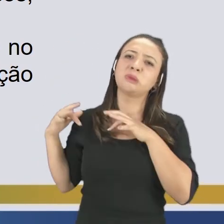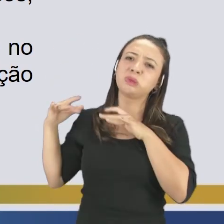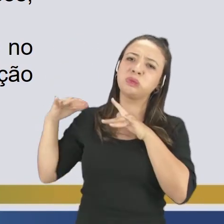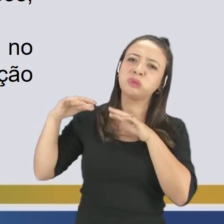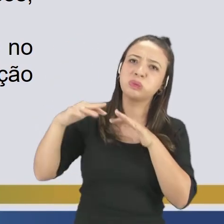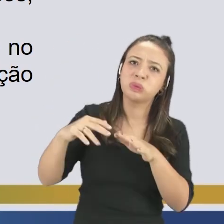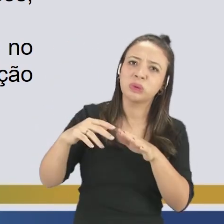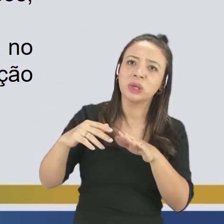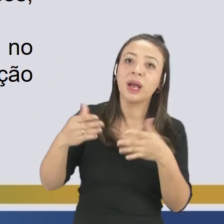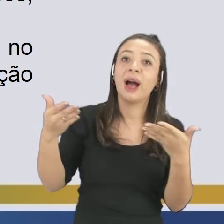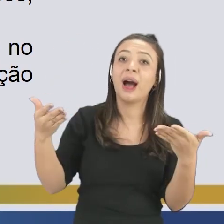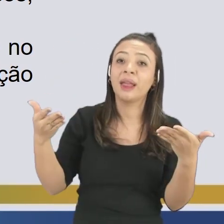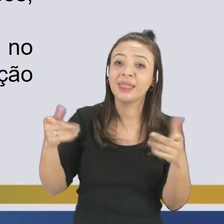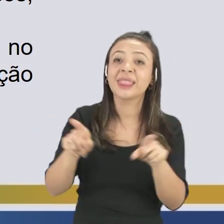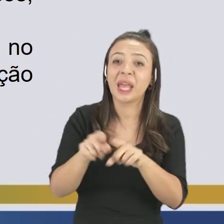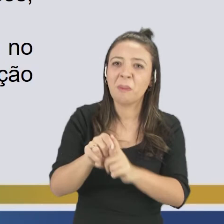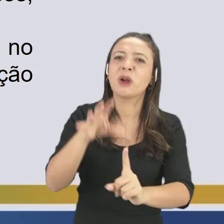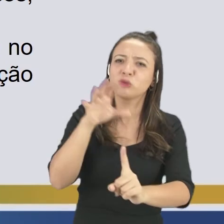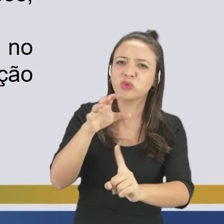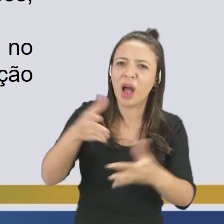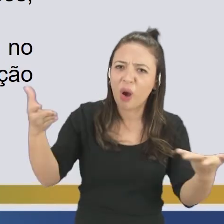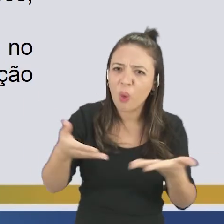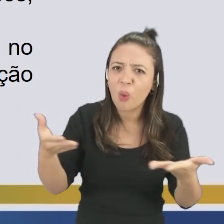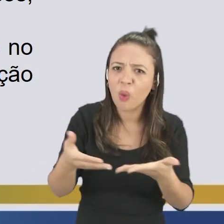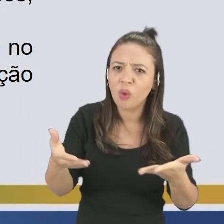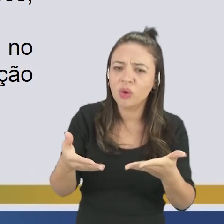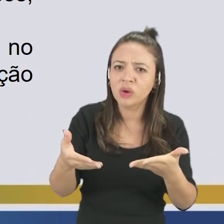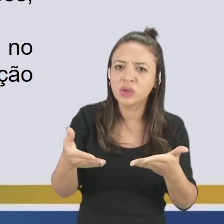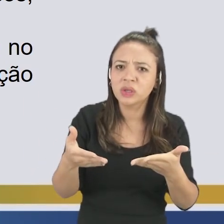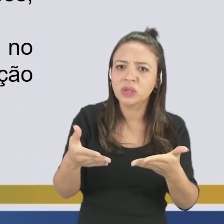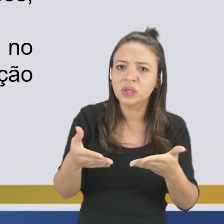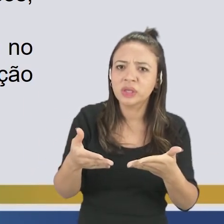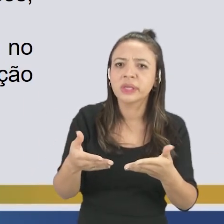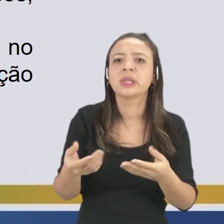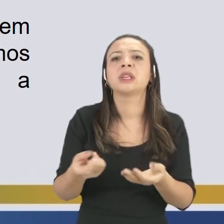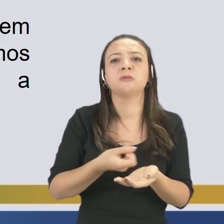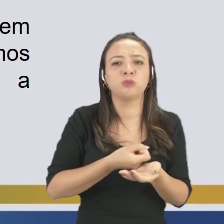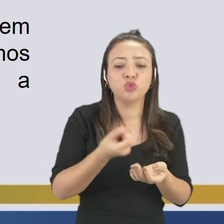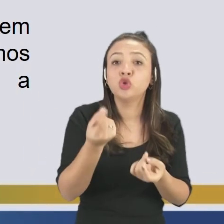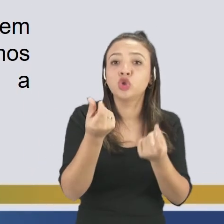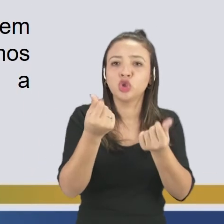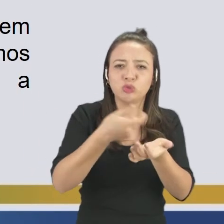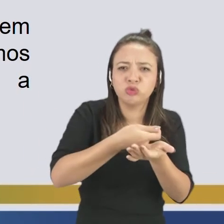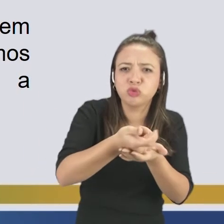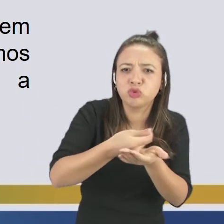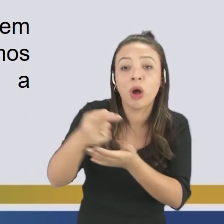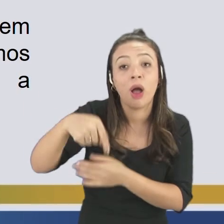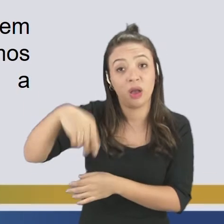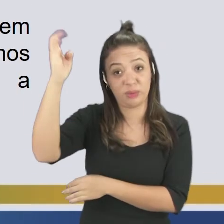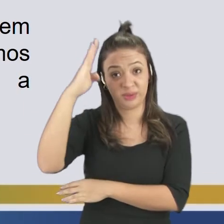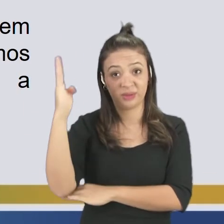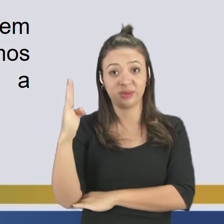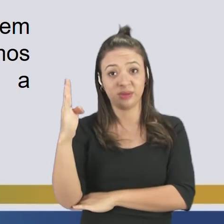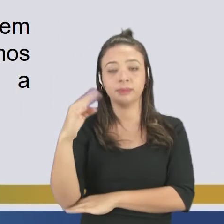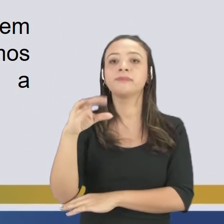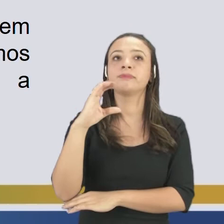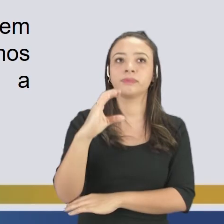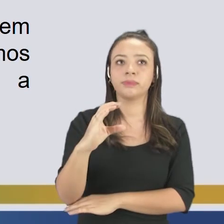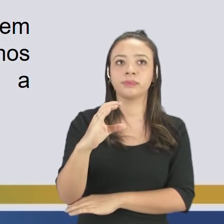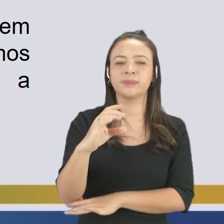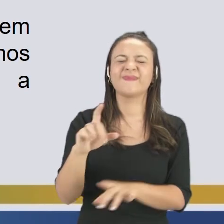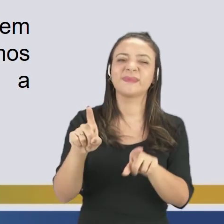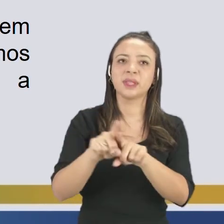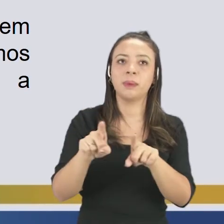influência até os dias atuais na distribuição da riqueza no país. Letra C.